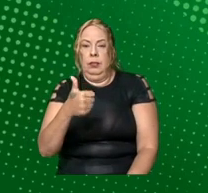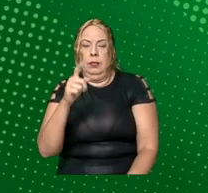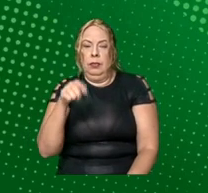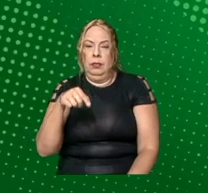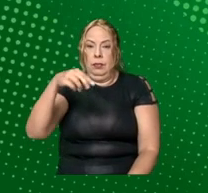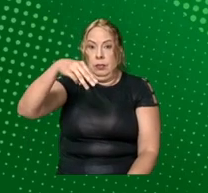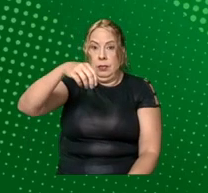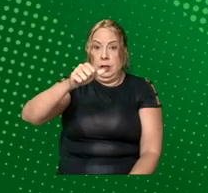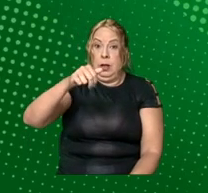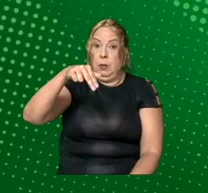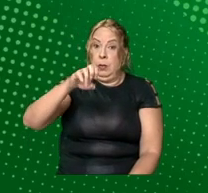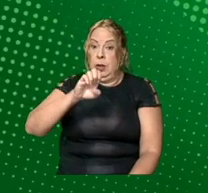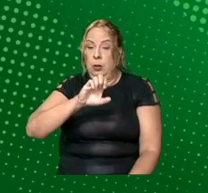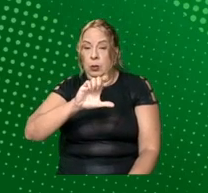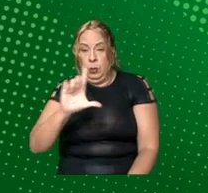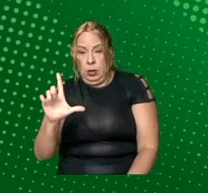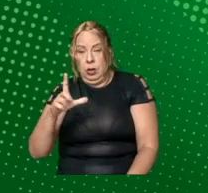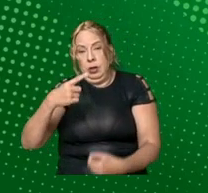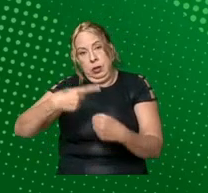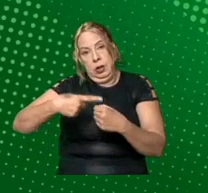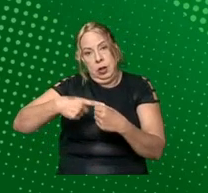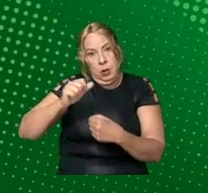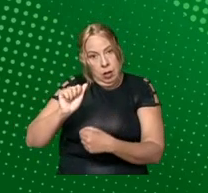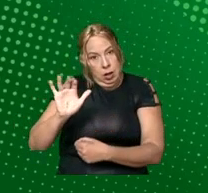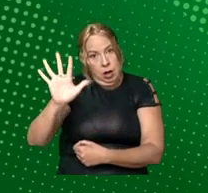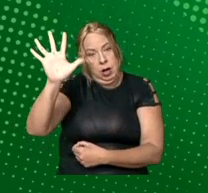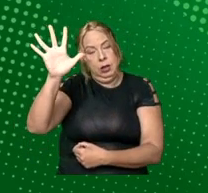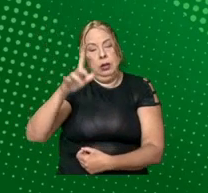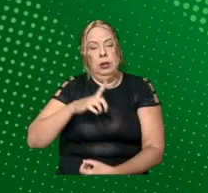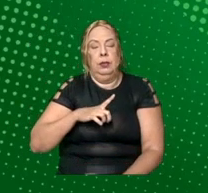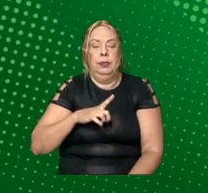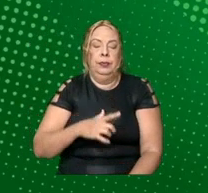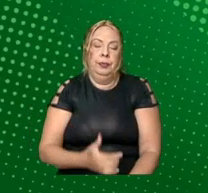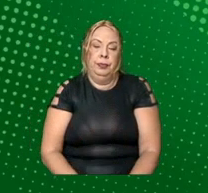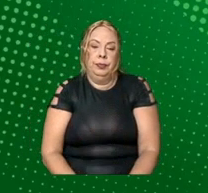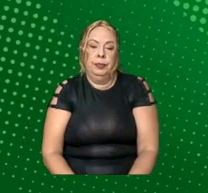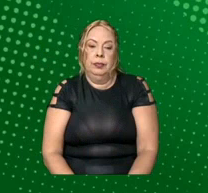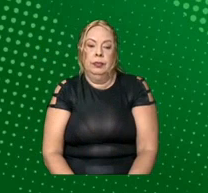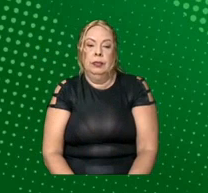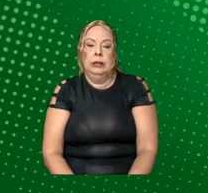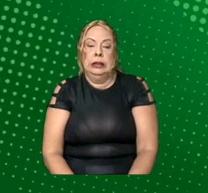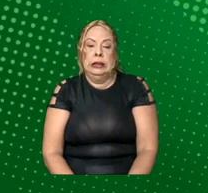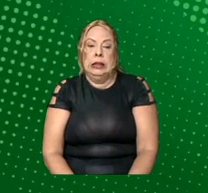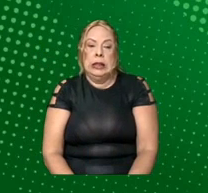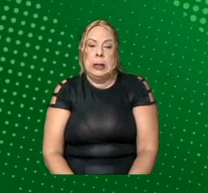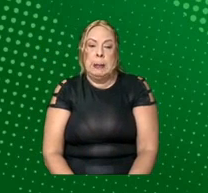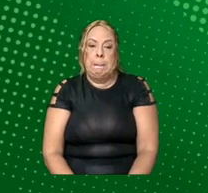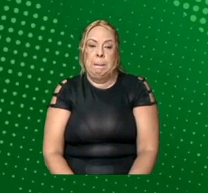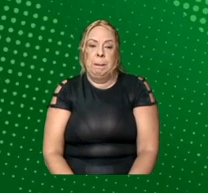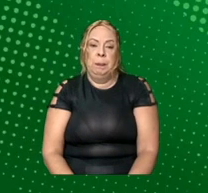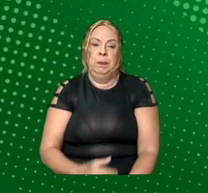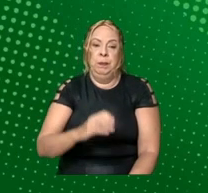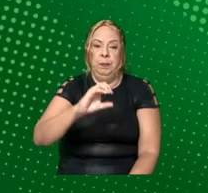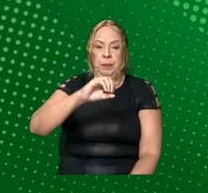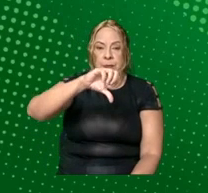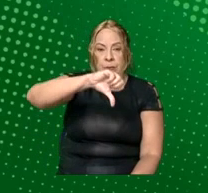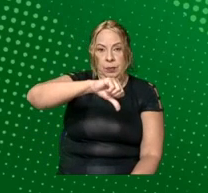337261. Manuel Lagarto, Mercado do Val, Regional Lagarto, parabéns. R$500 para